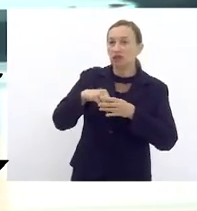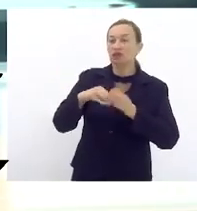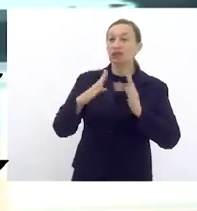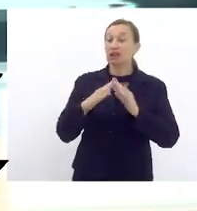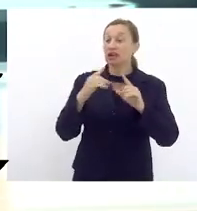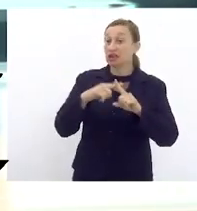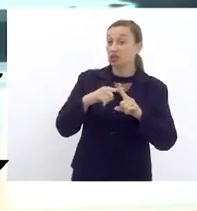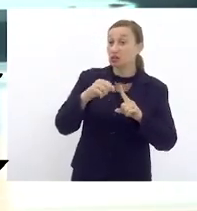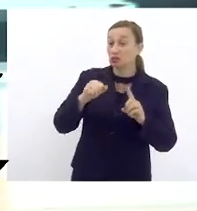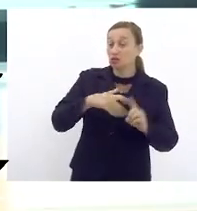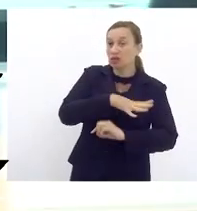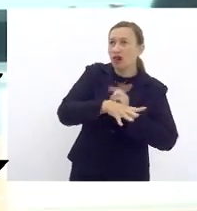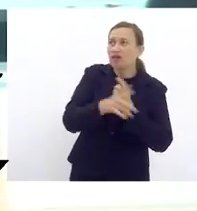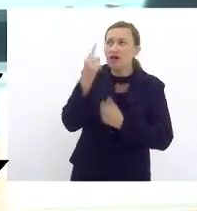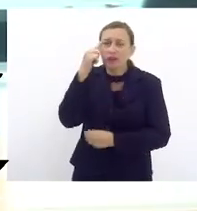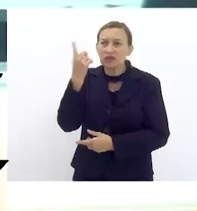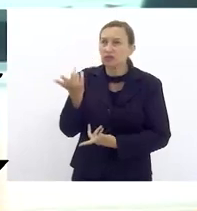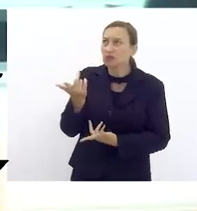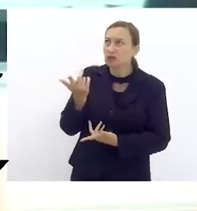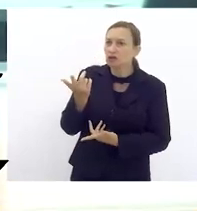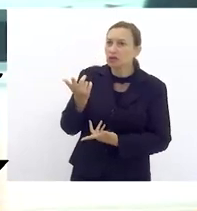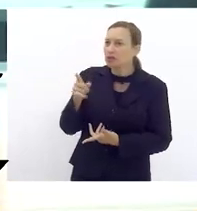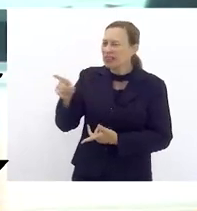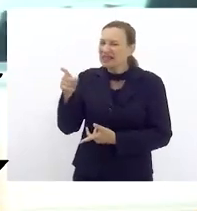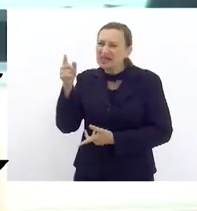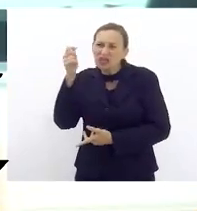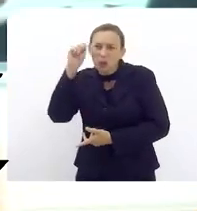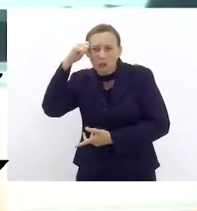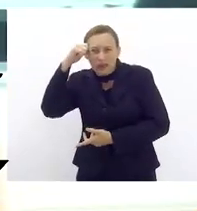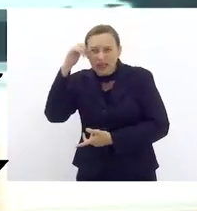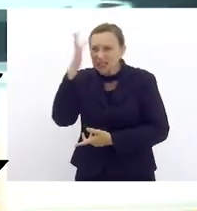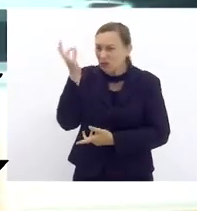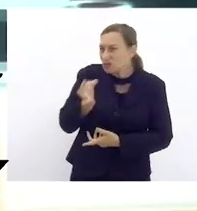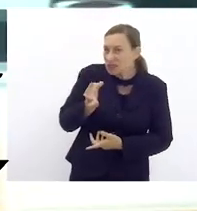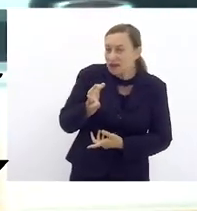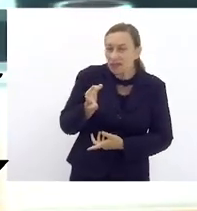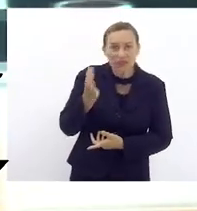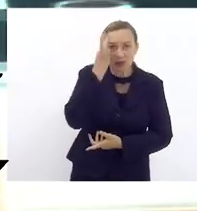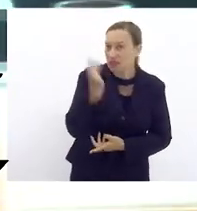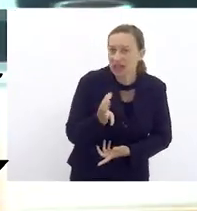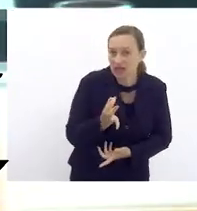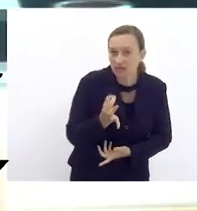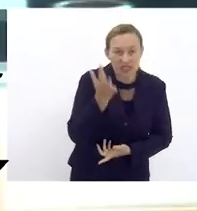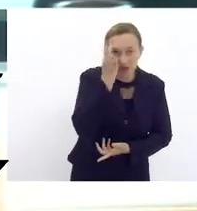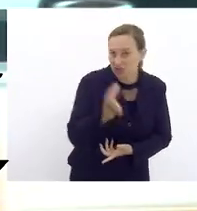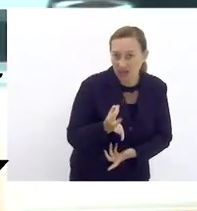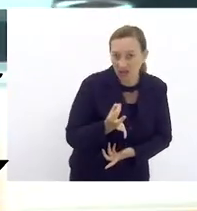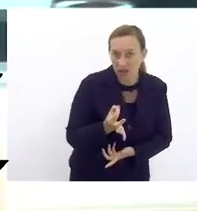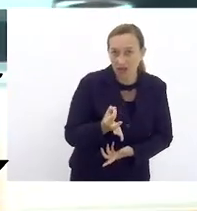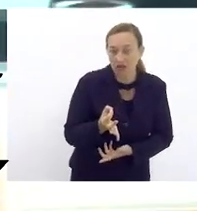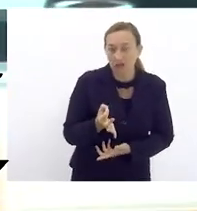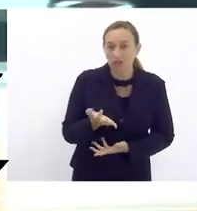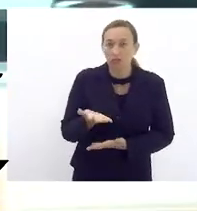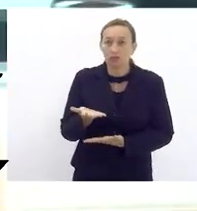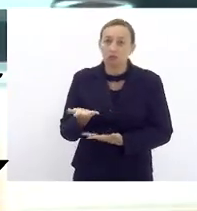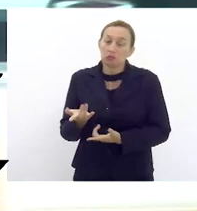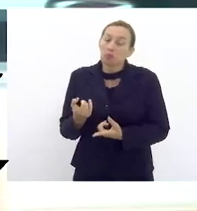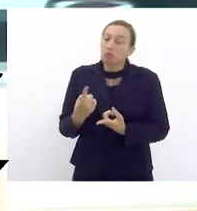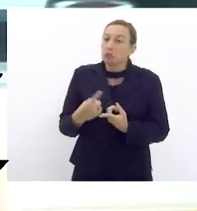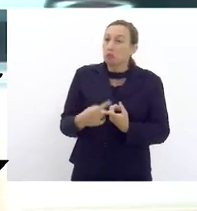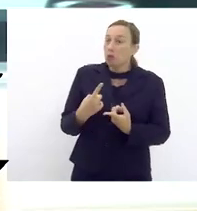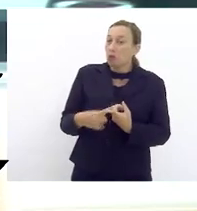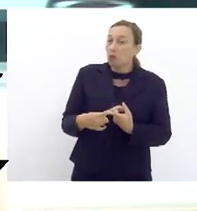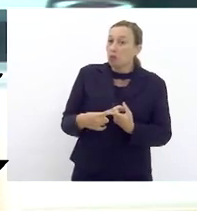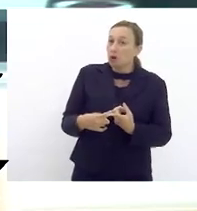aí a gente fica assim poxa mas eles são pretos e não sabem não sabem não sabem porque isso